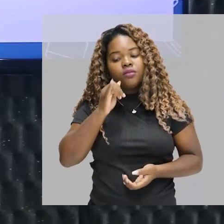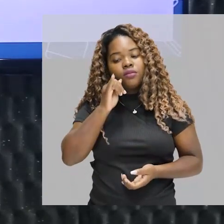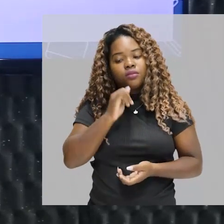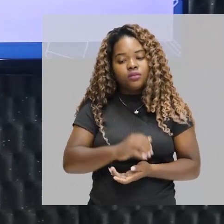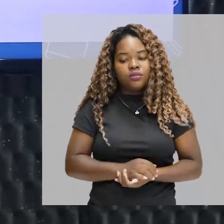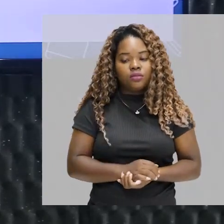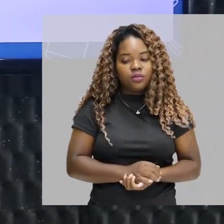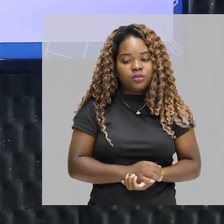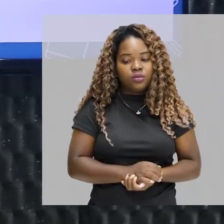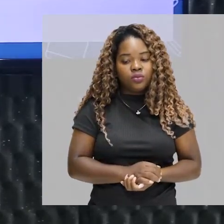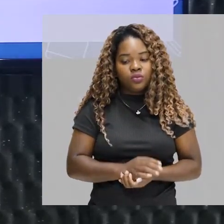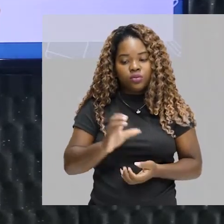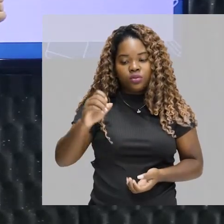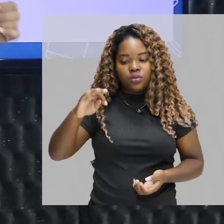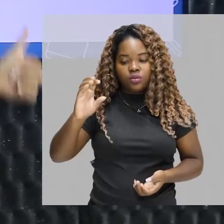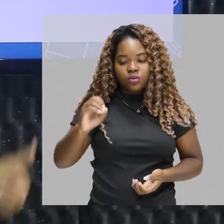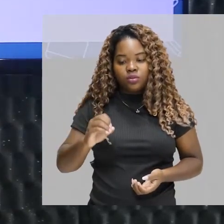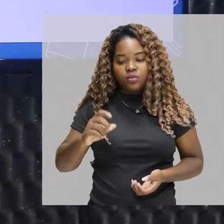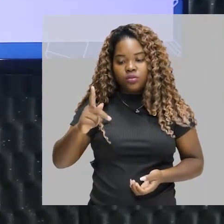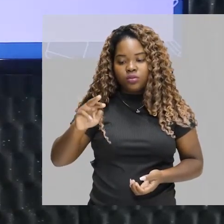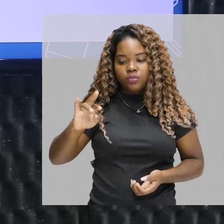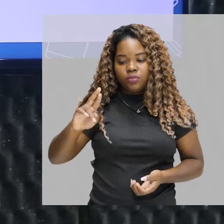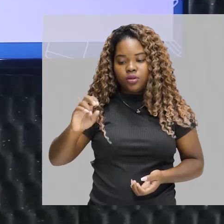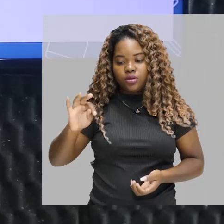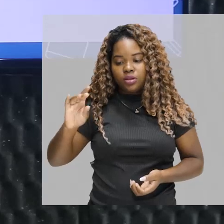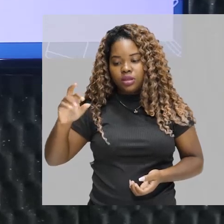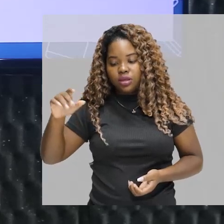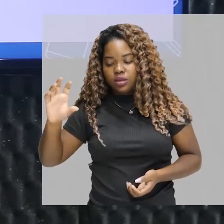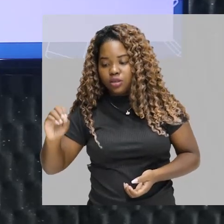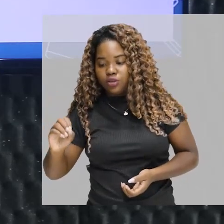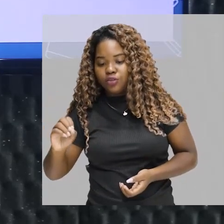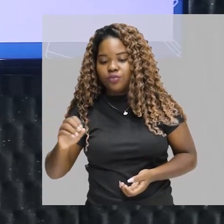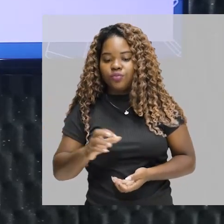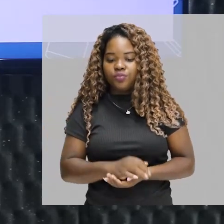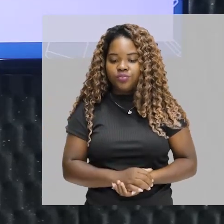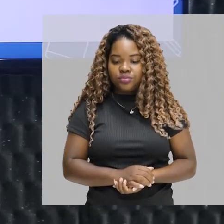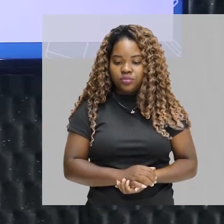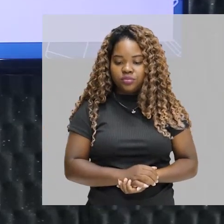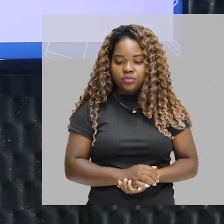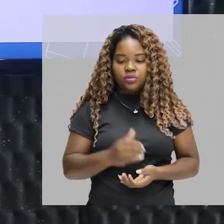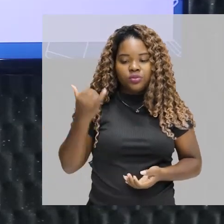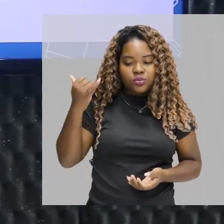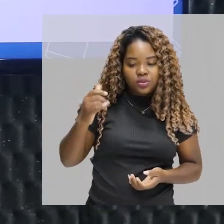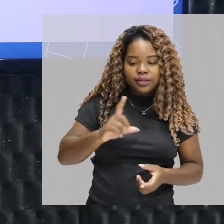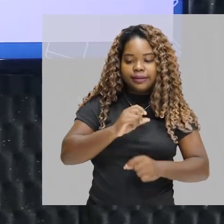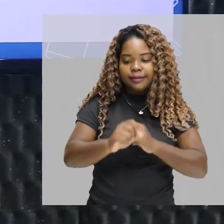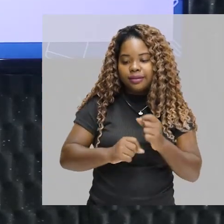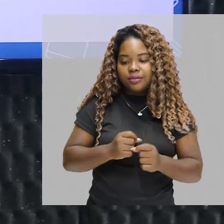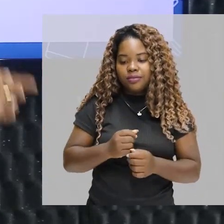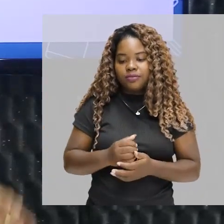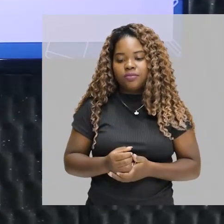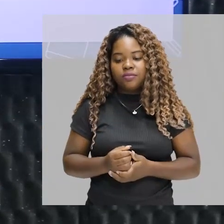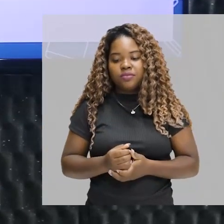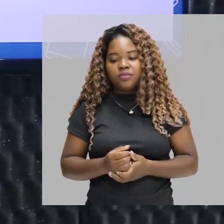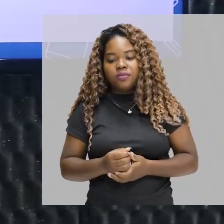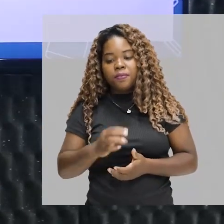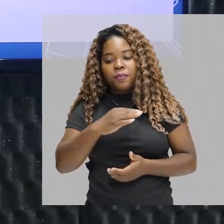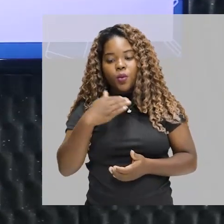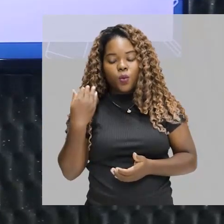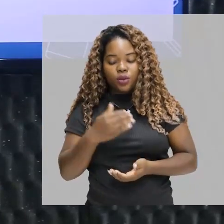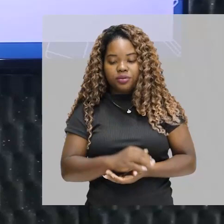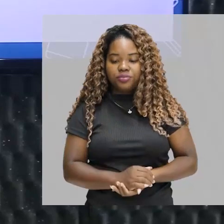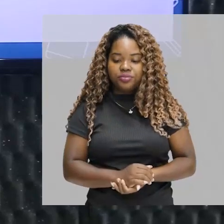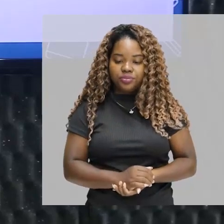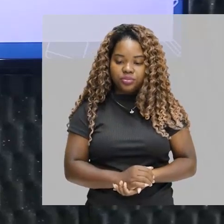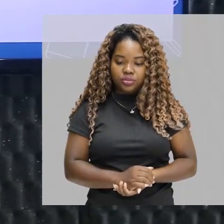exemplo, no conto O Pirotécnico Zacarias, de Murilo Rubião, o narrador é atropelado e morre.